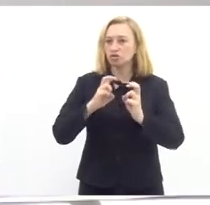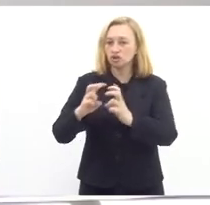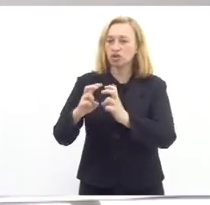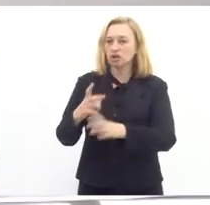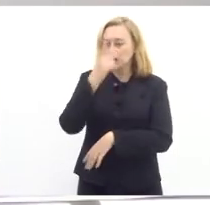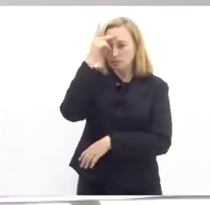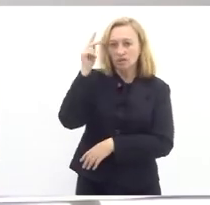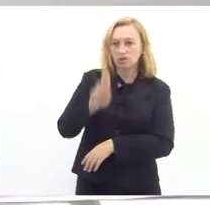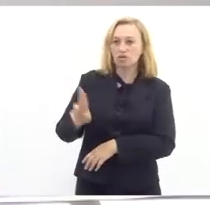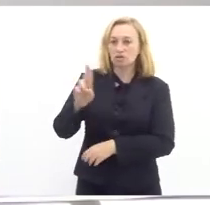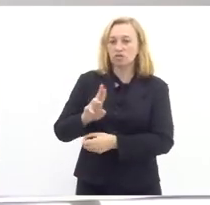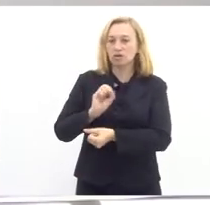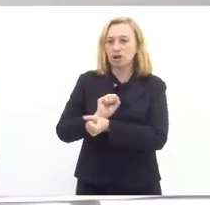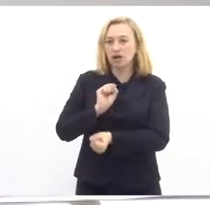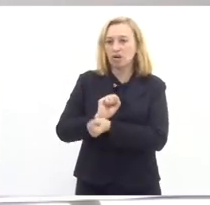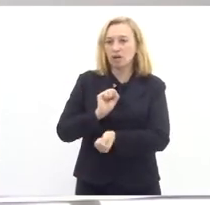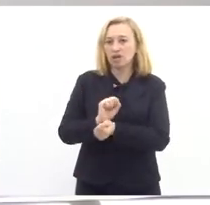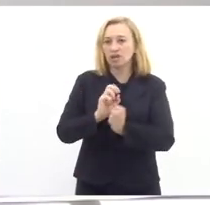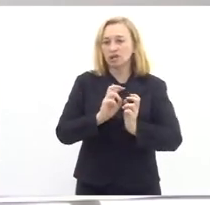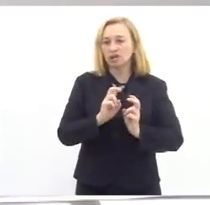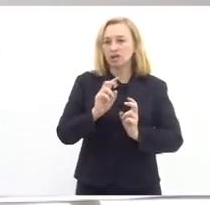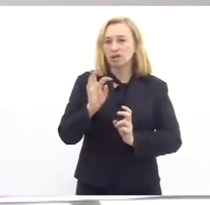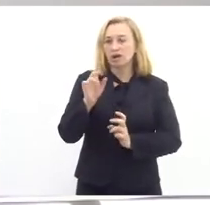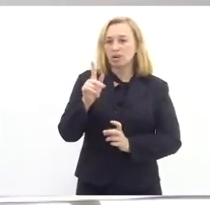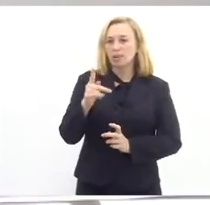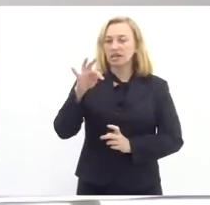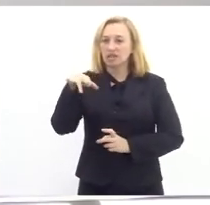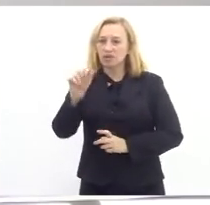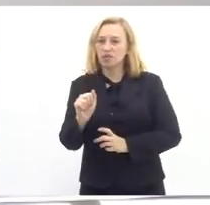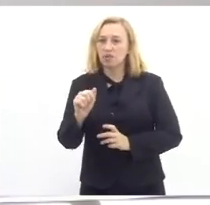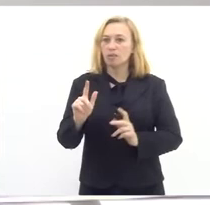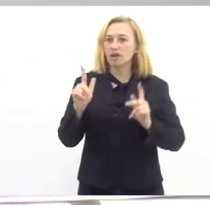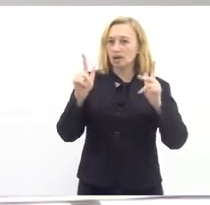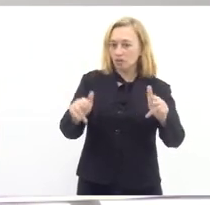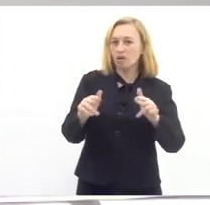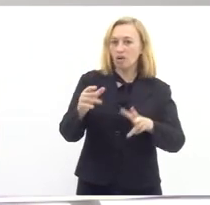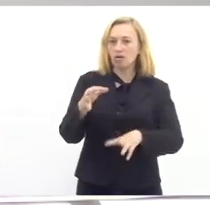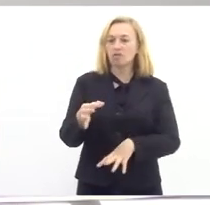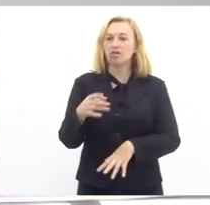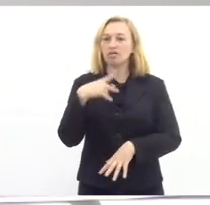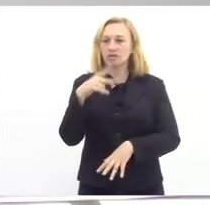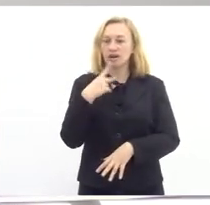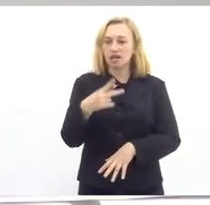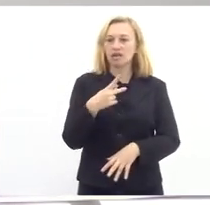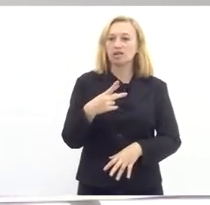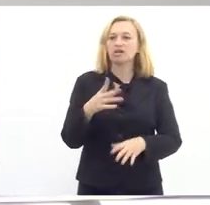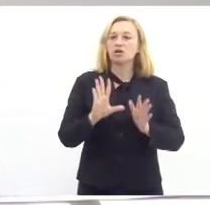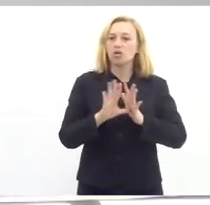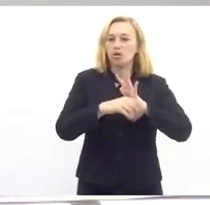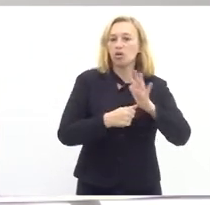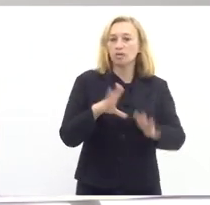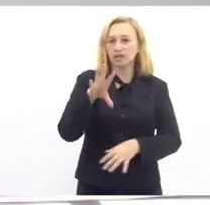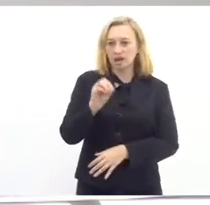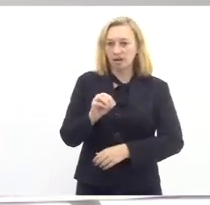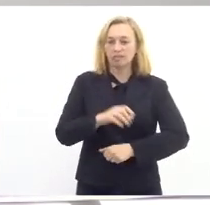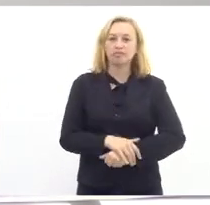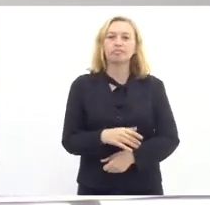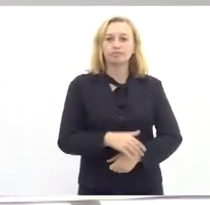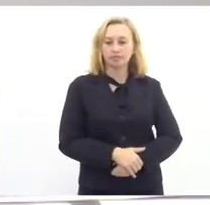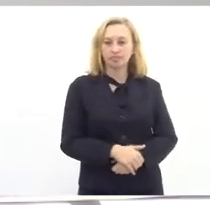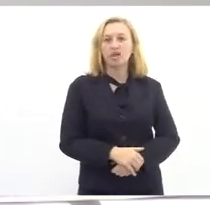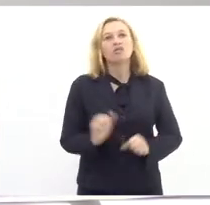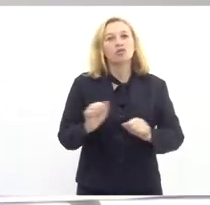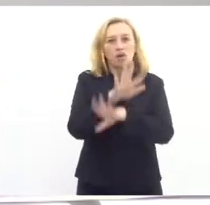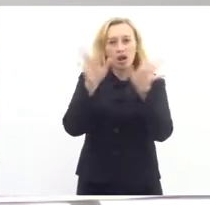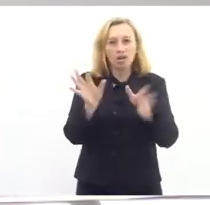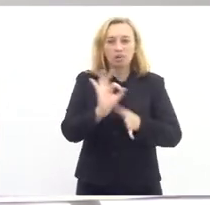fica esperando na plataforma, a justificativa é a mesma, furto de cabo. E aí essa ladainha o povo já não aguenta mais. Ficou claro